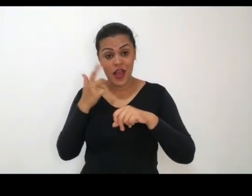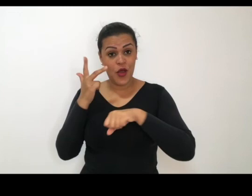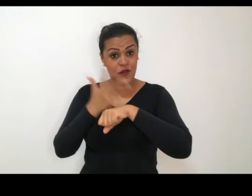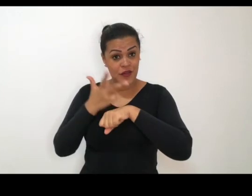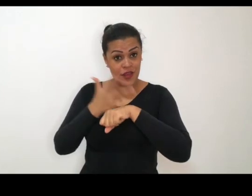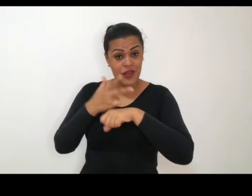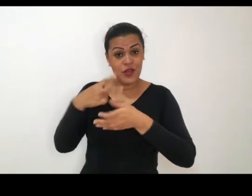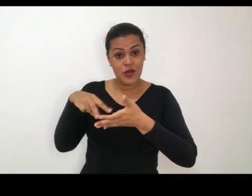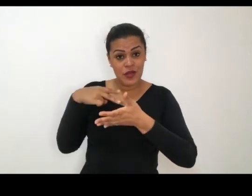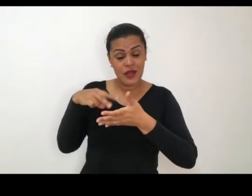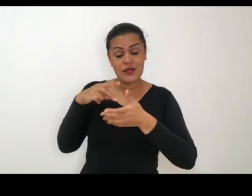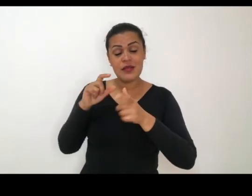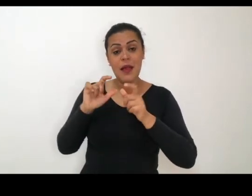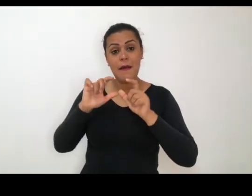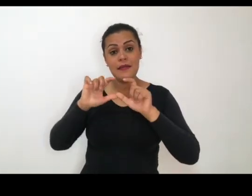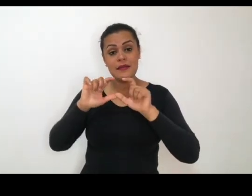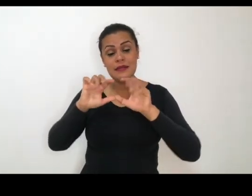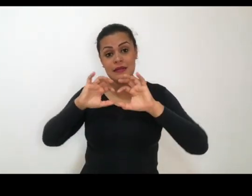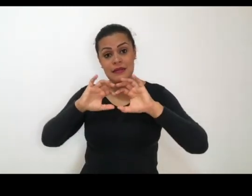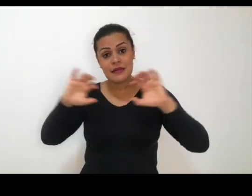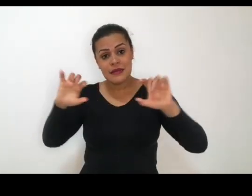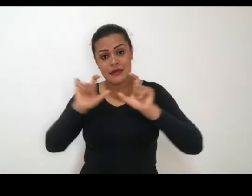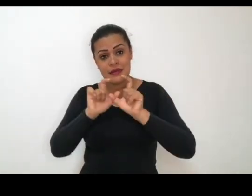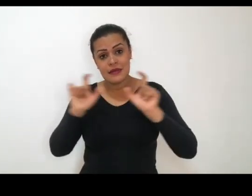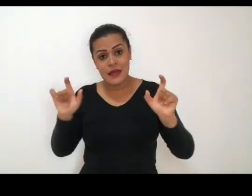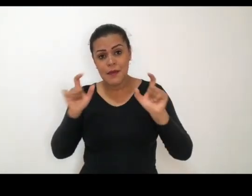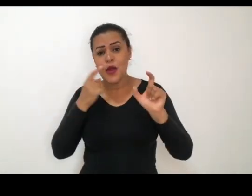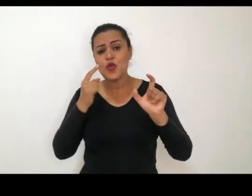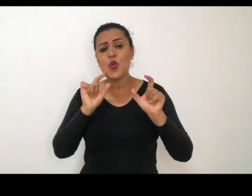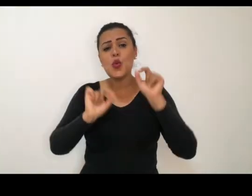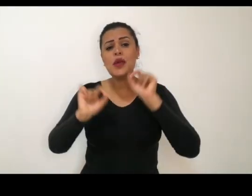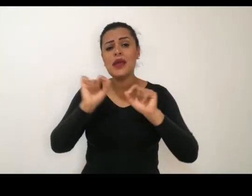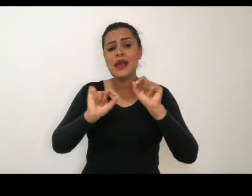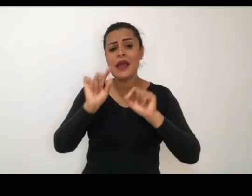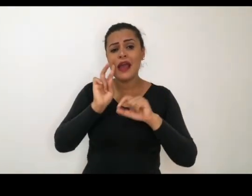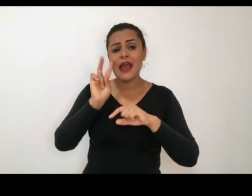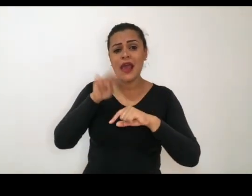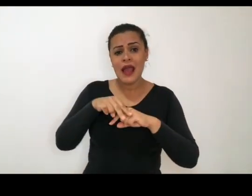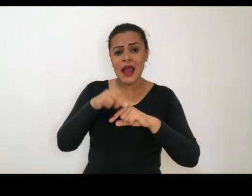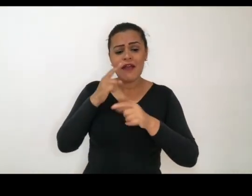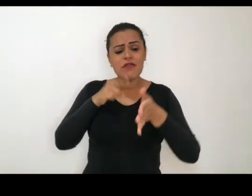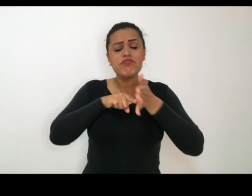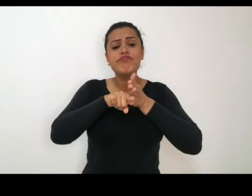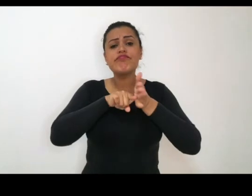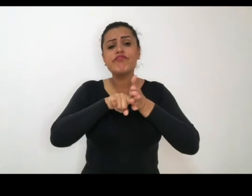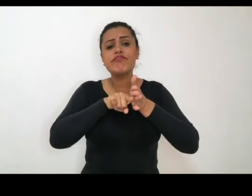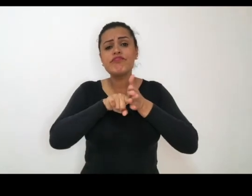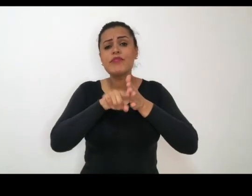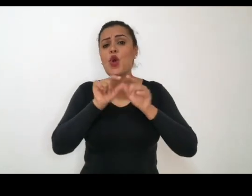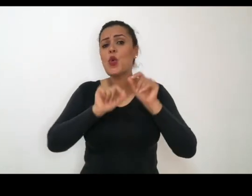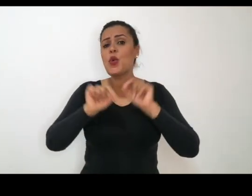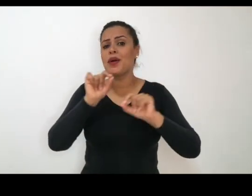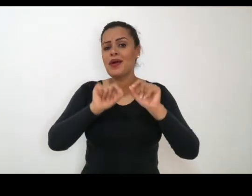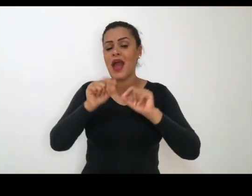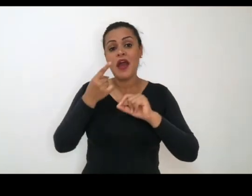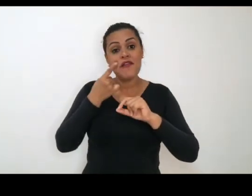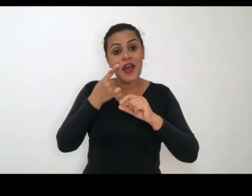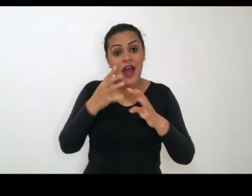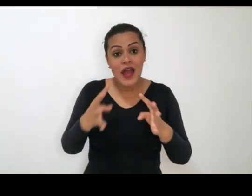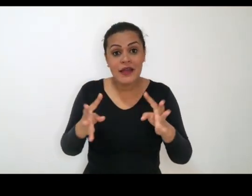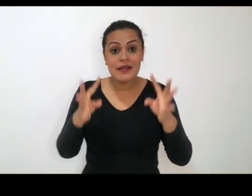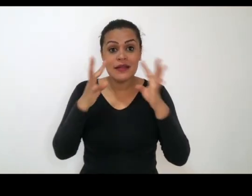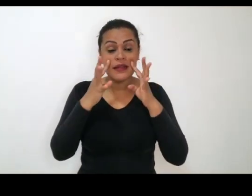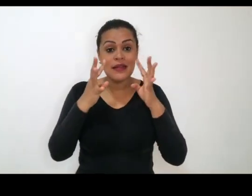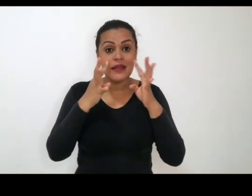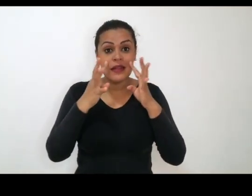dentro de uma curadoria específica? Então, aí eu chamo a atenção para a questão do olhar do curador, né? Assim, dessa ideia, né?